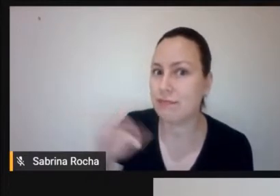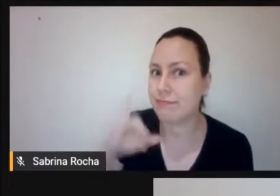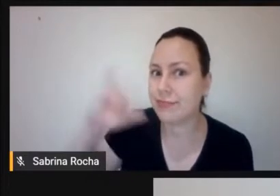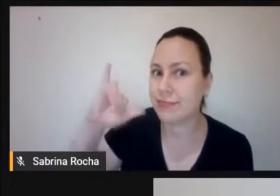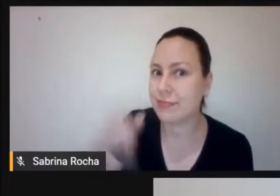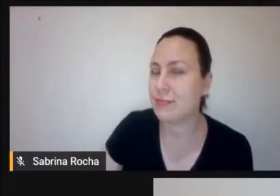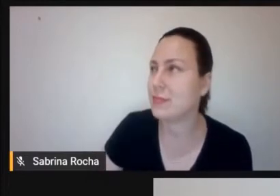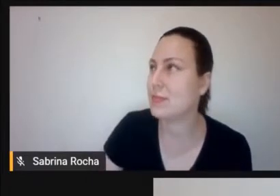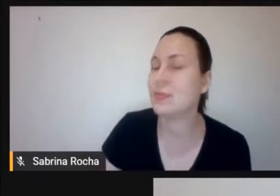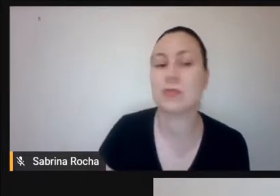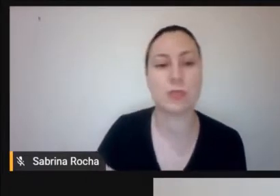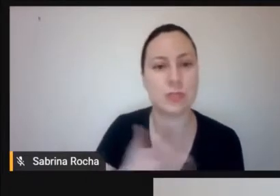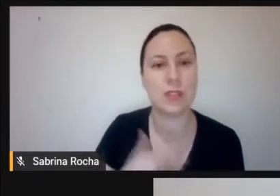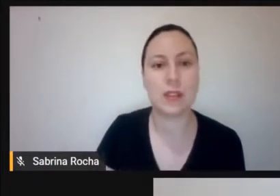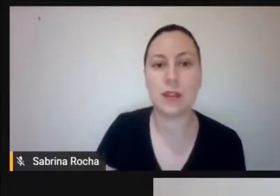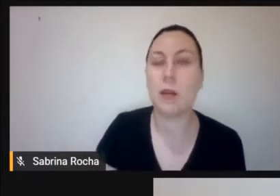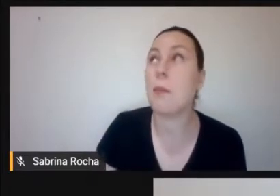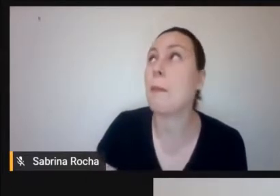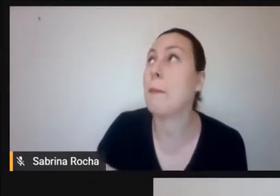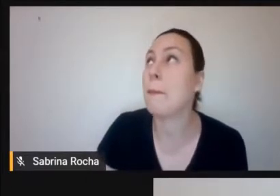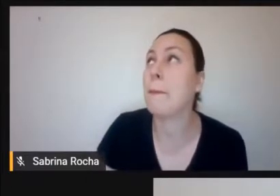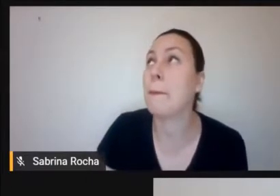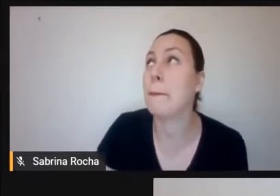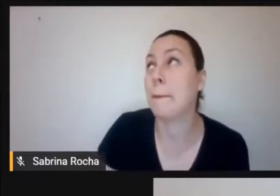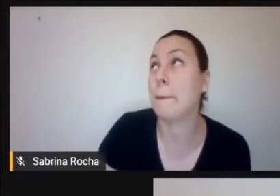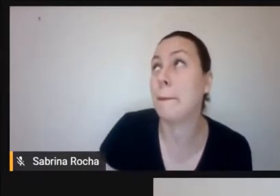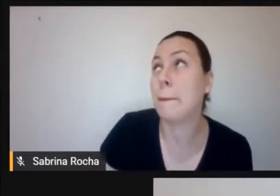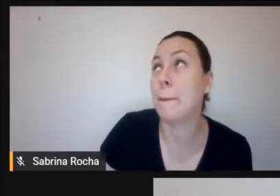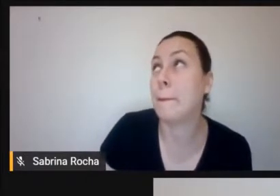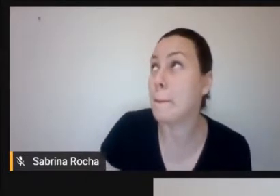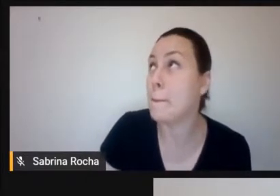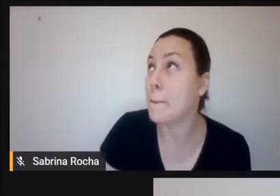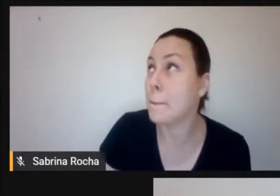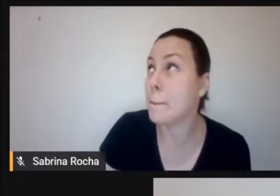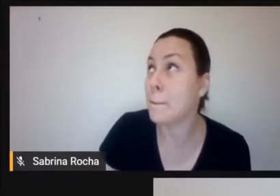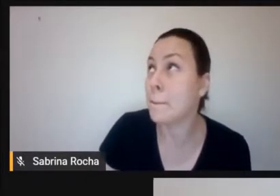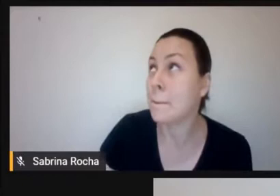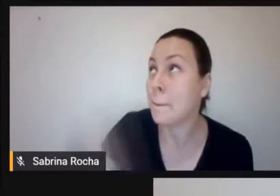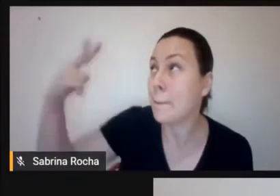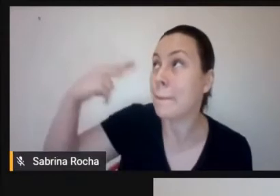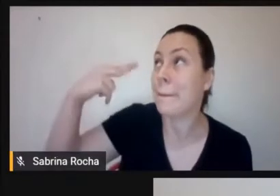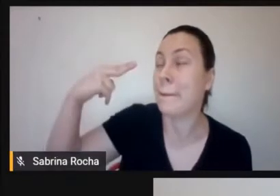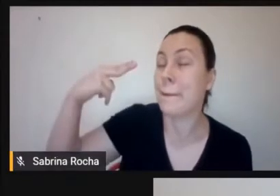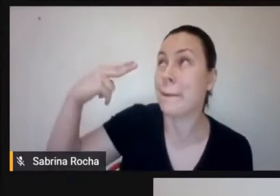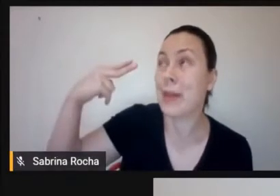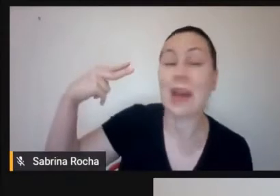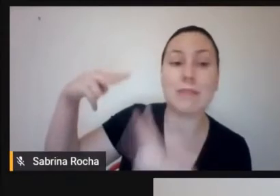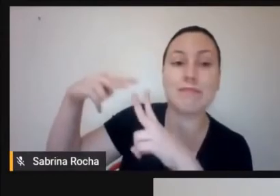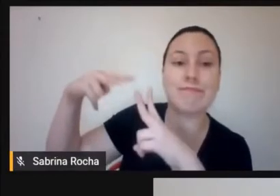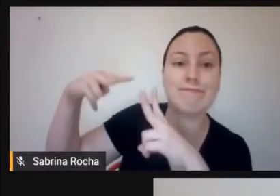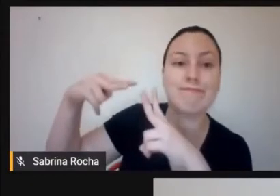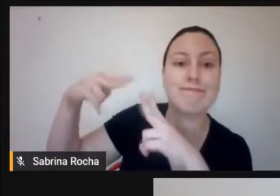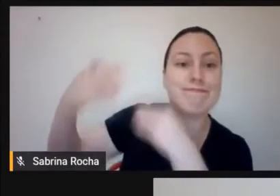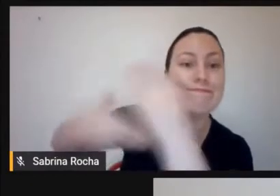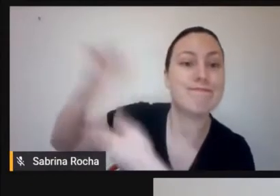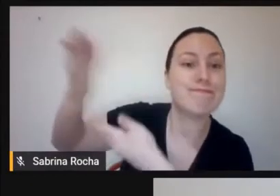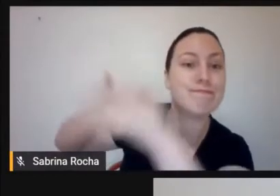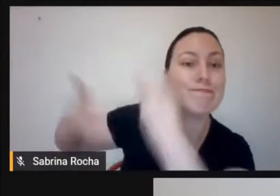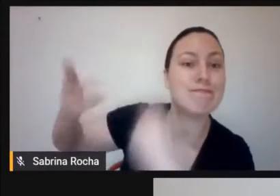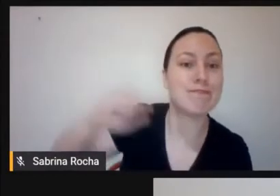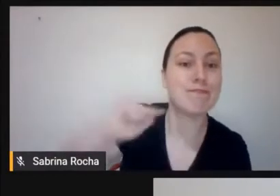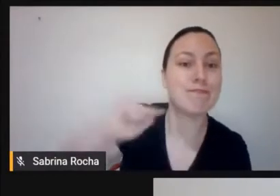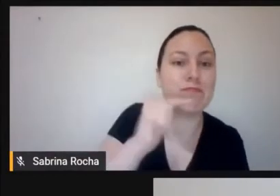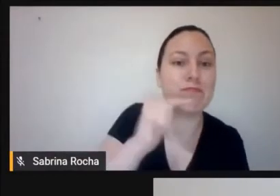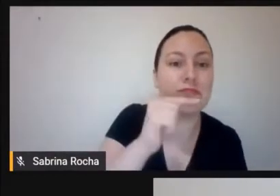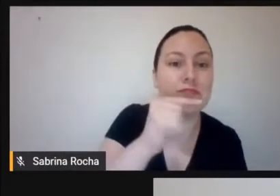muito. Mas se você não para ver que ela está te observando, não tem troca nenhuma. De novo,